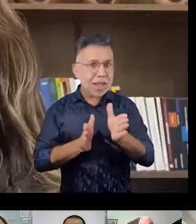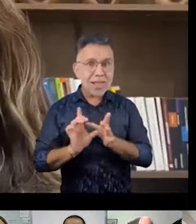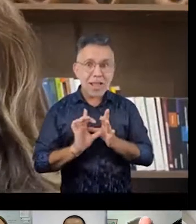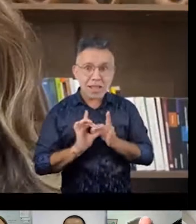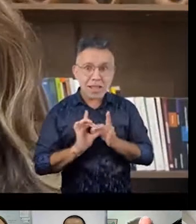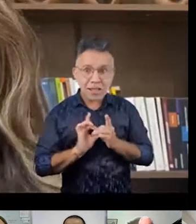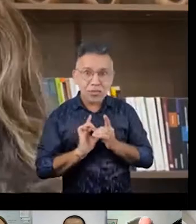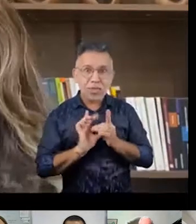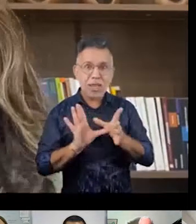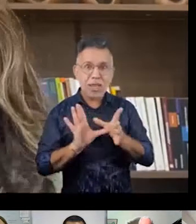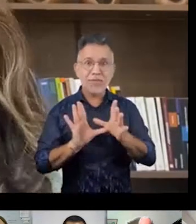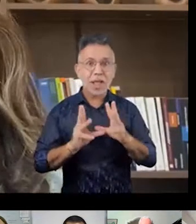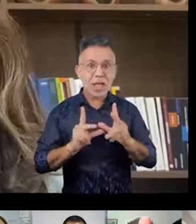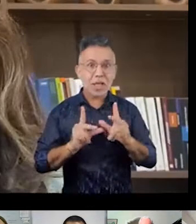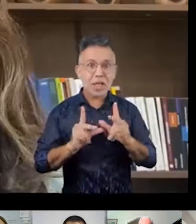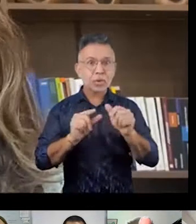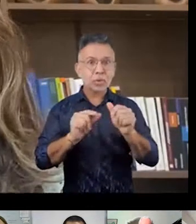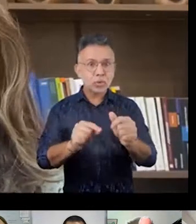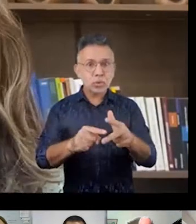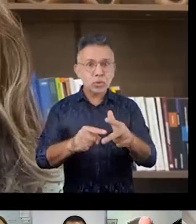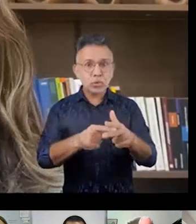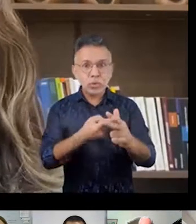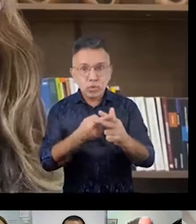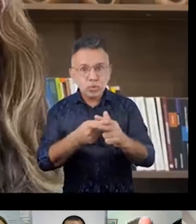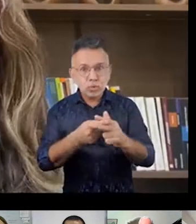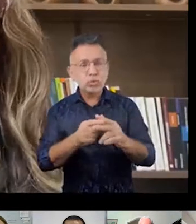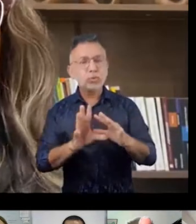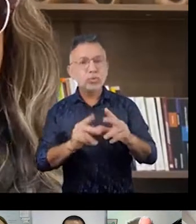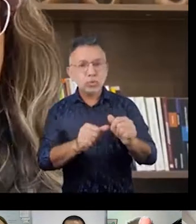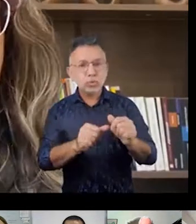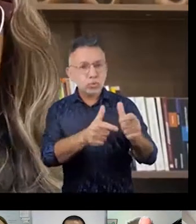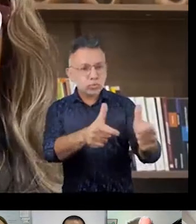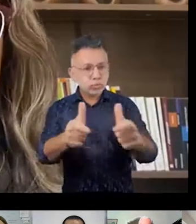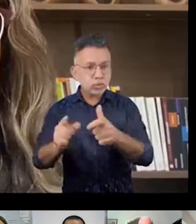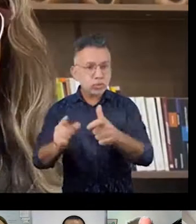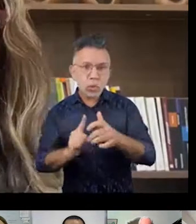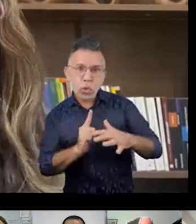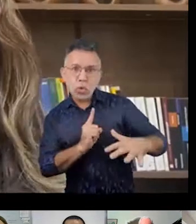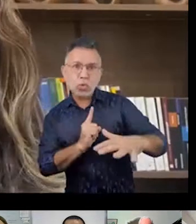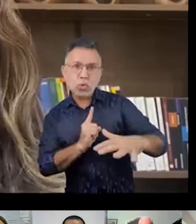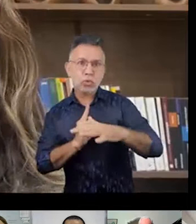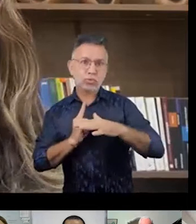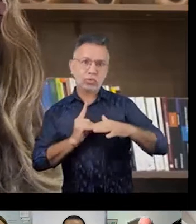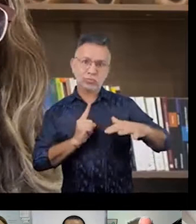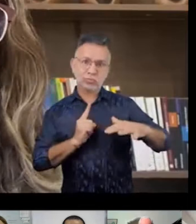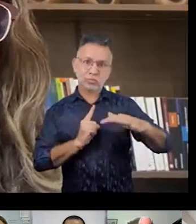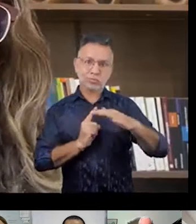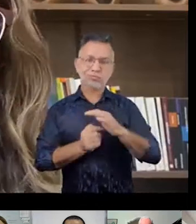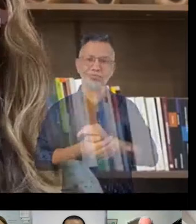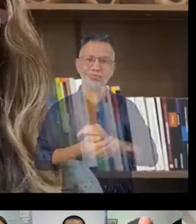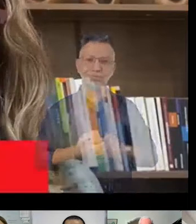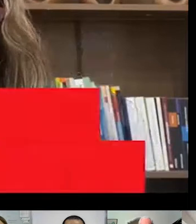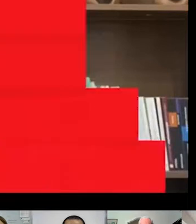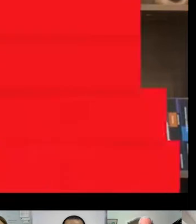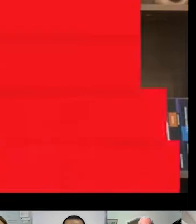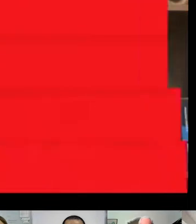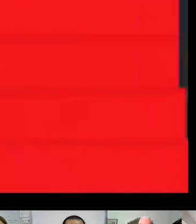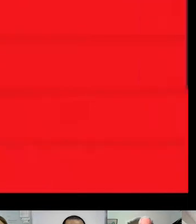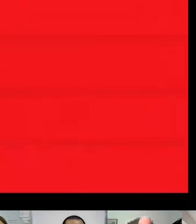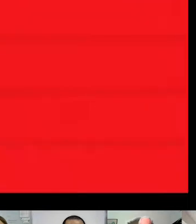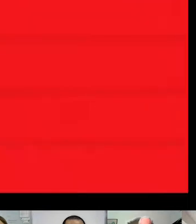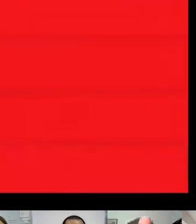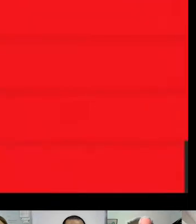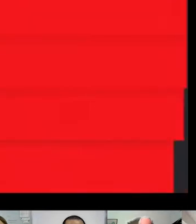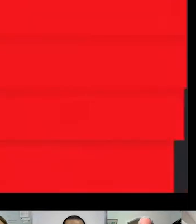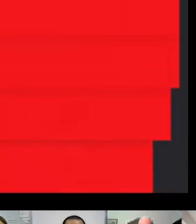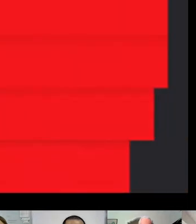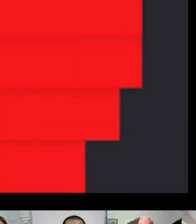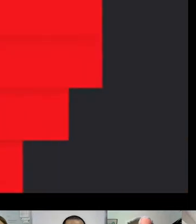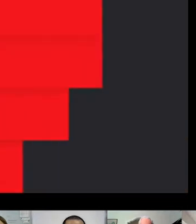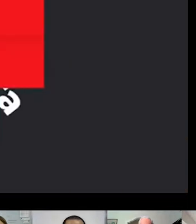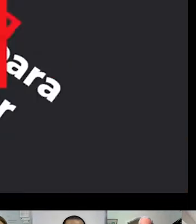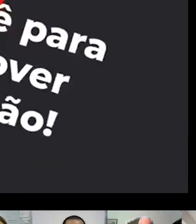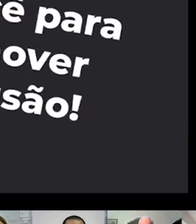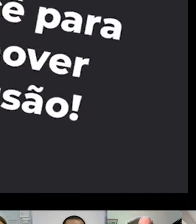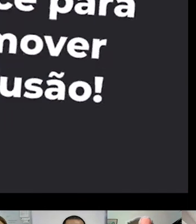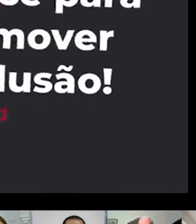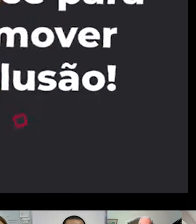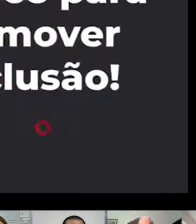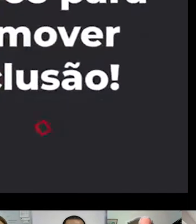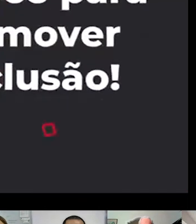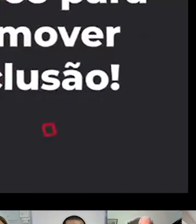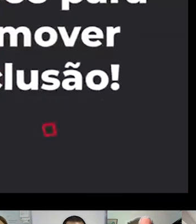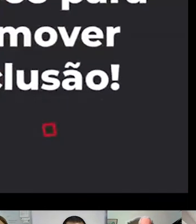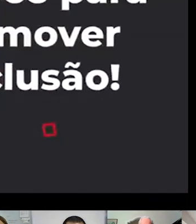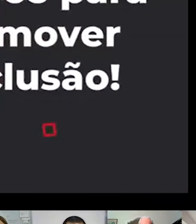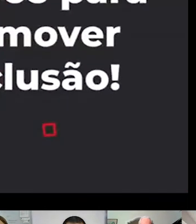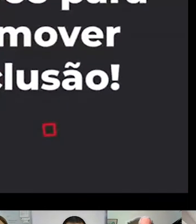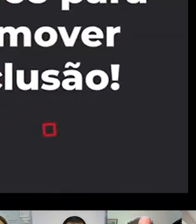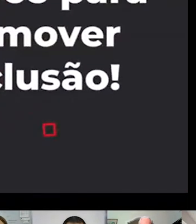acesso livre a equipamentos, à estação de trabalho e aos demais espaços. Contamos com você